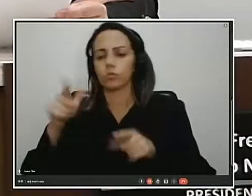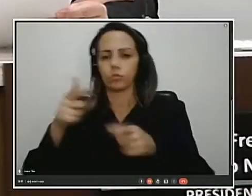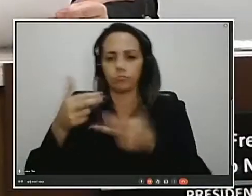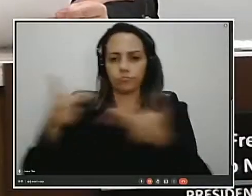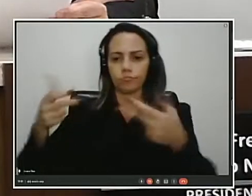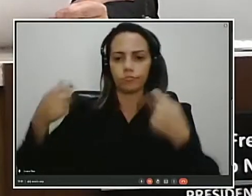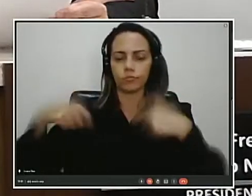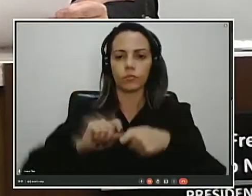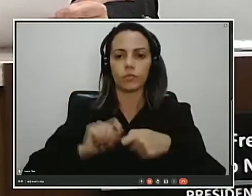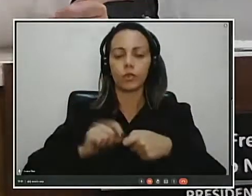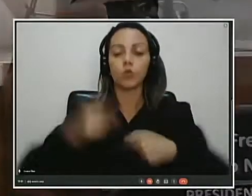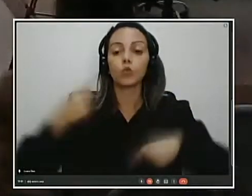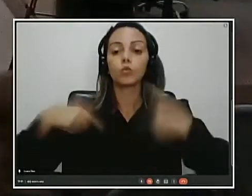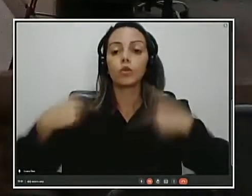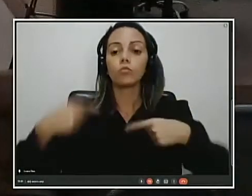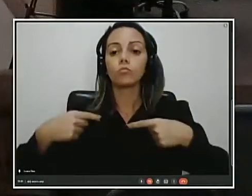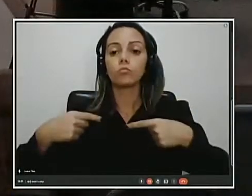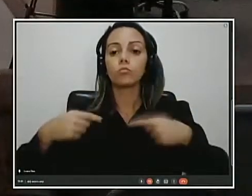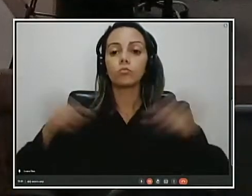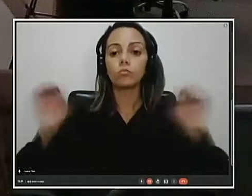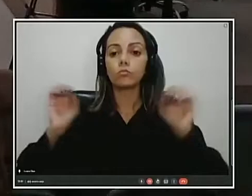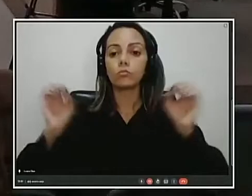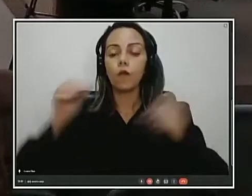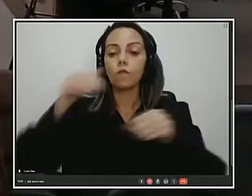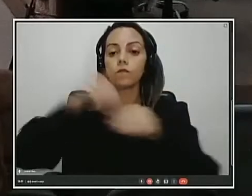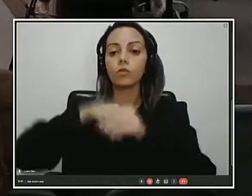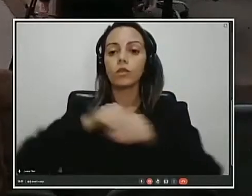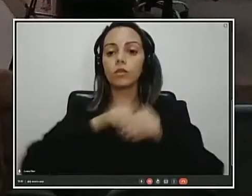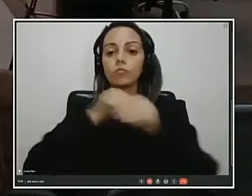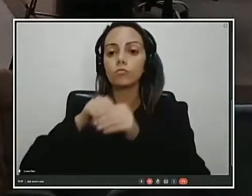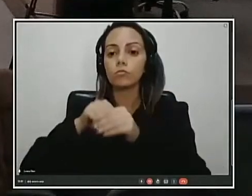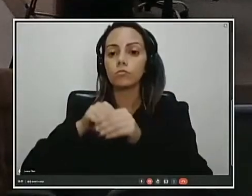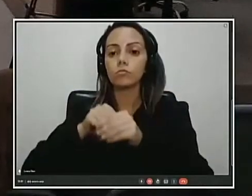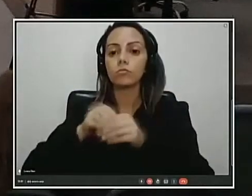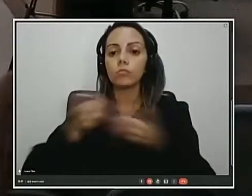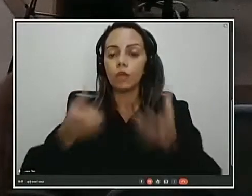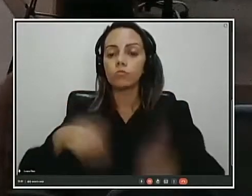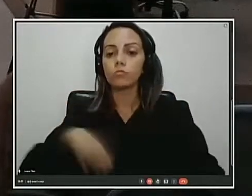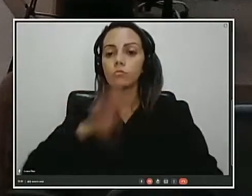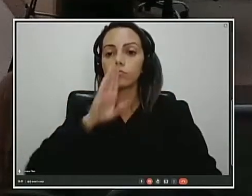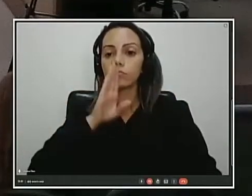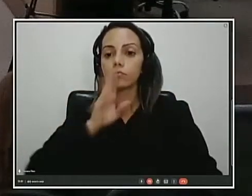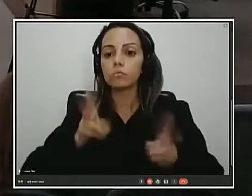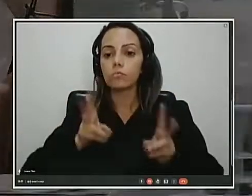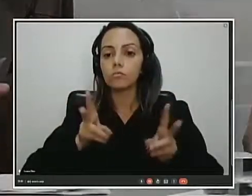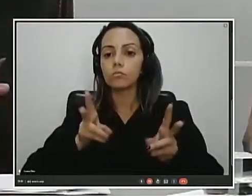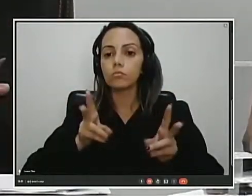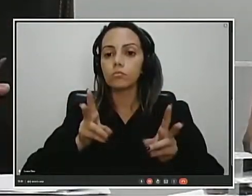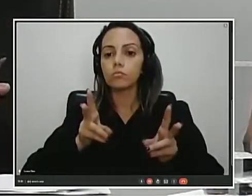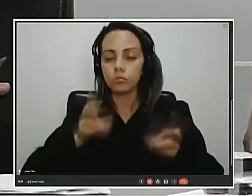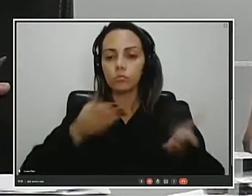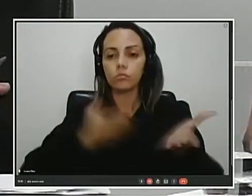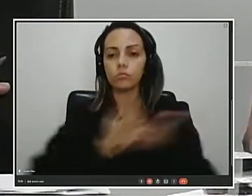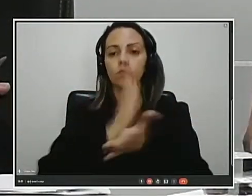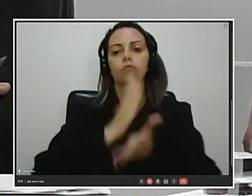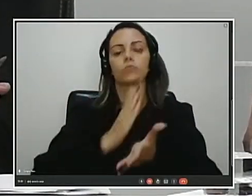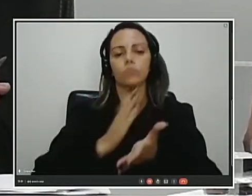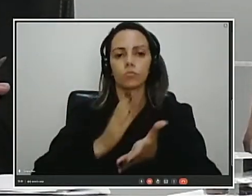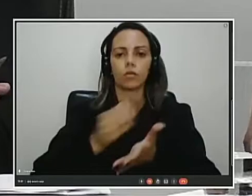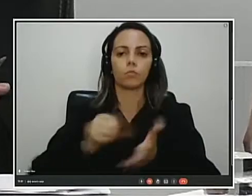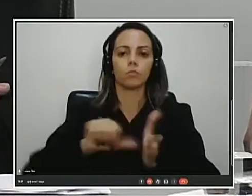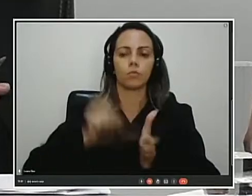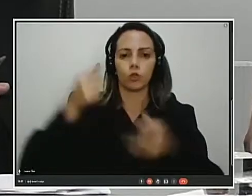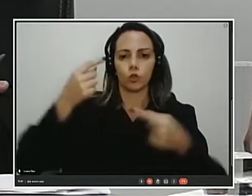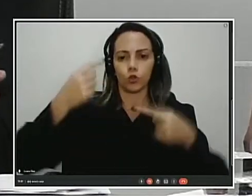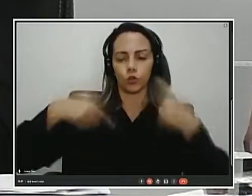discussão. Em votação, senhores vereadores que aprovam, permaneçam como estão. Aprovado em primeira discussão e